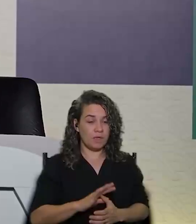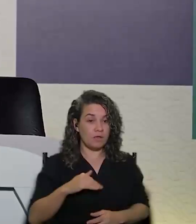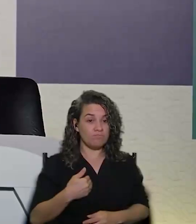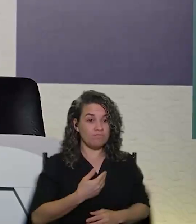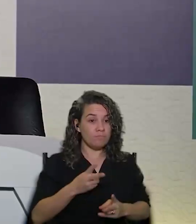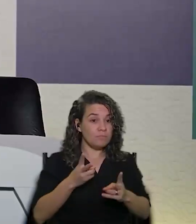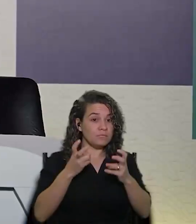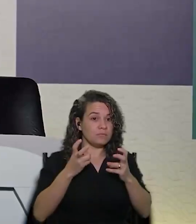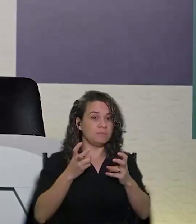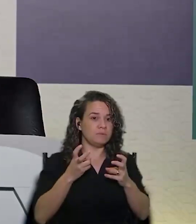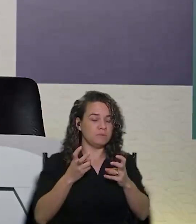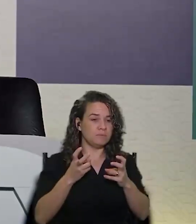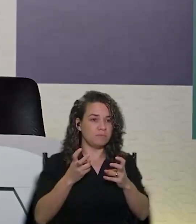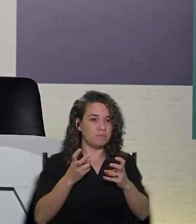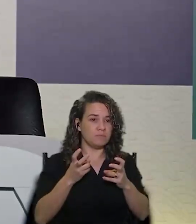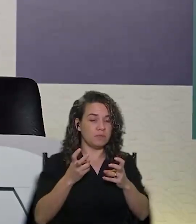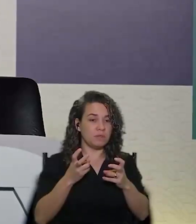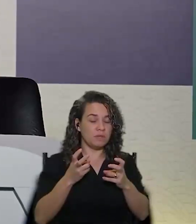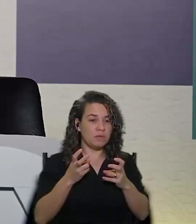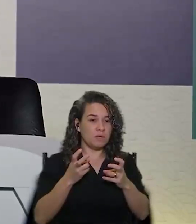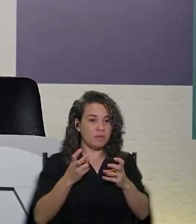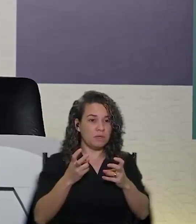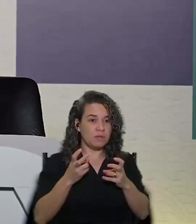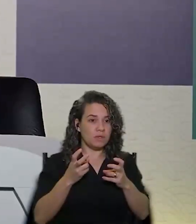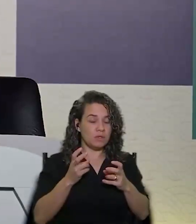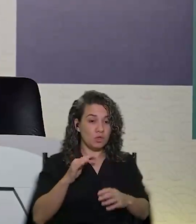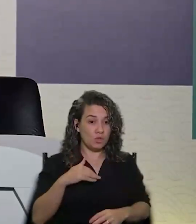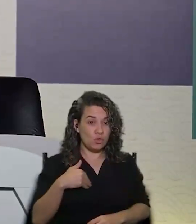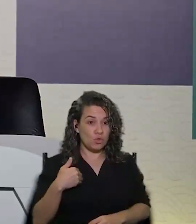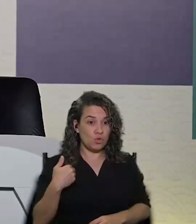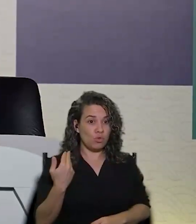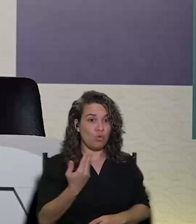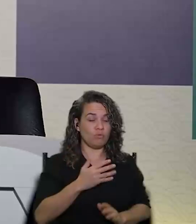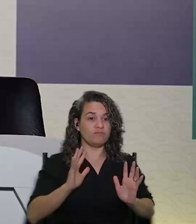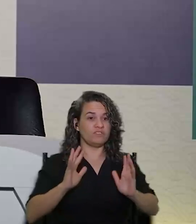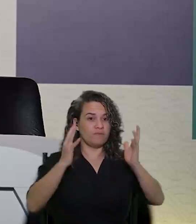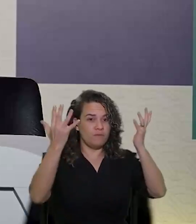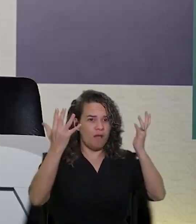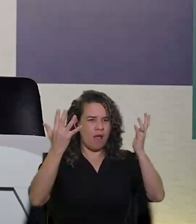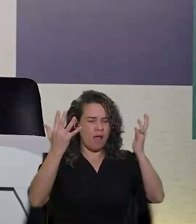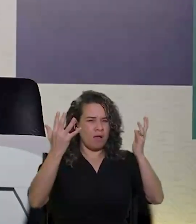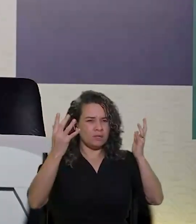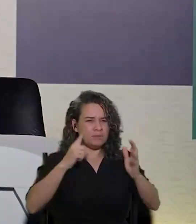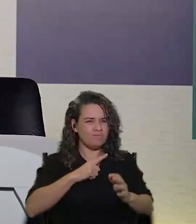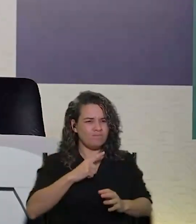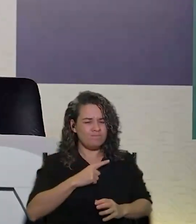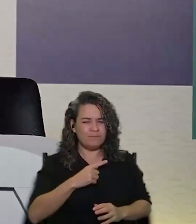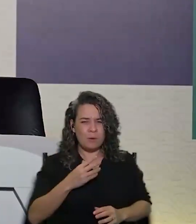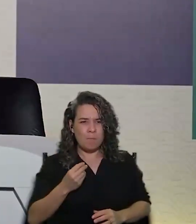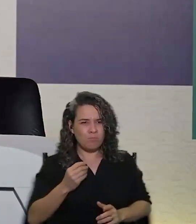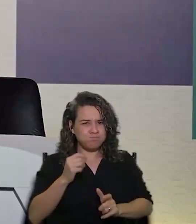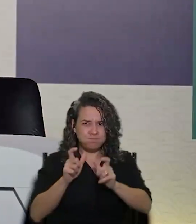epifania de que, num determinado momento, a gente olhou e disse assim: nossos festivais são brancos demais. Onde é que estão